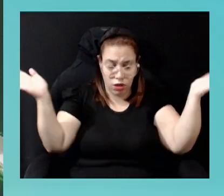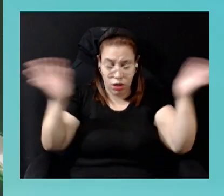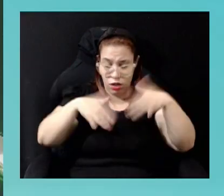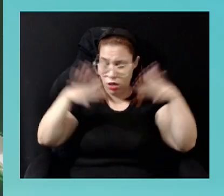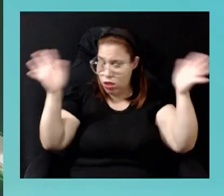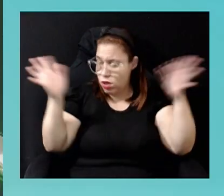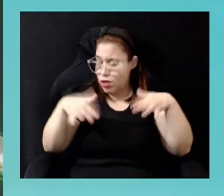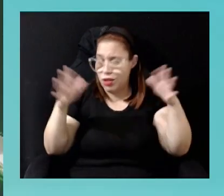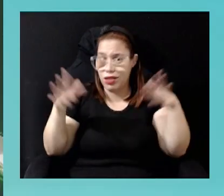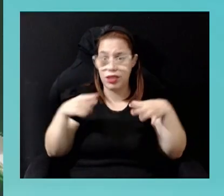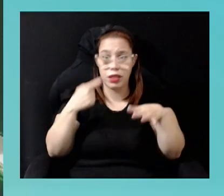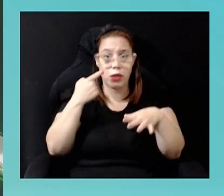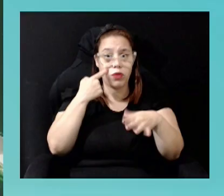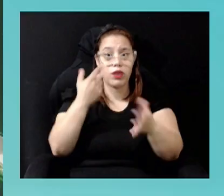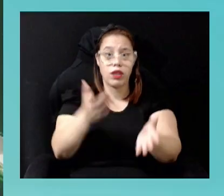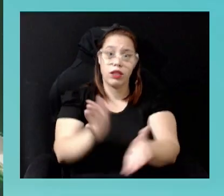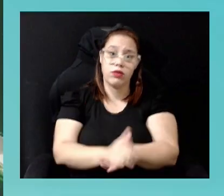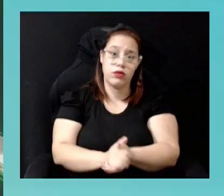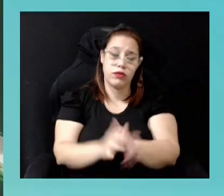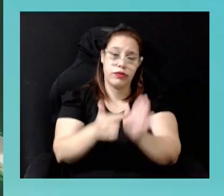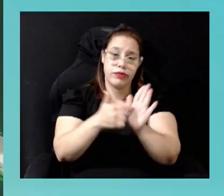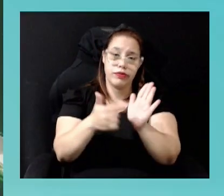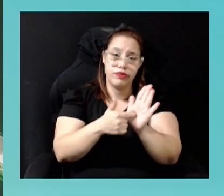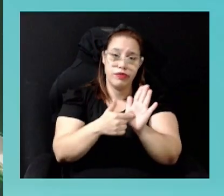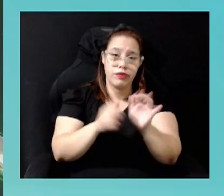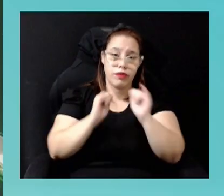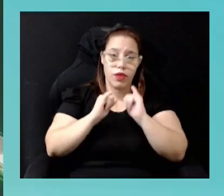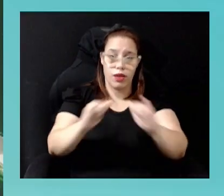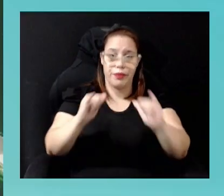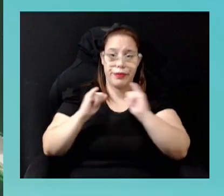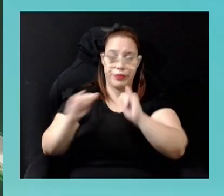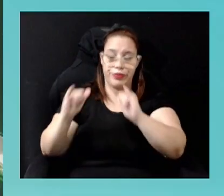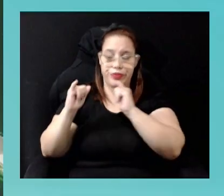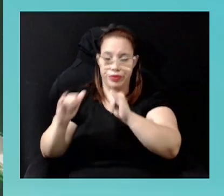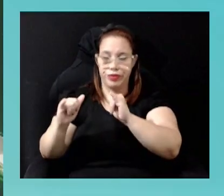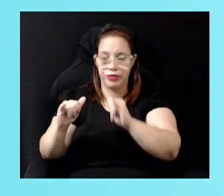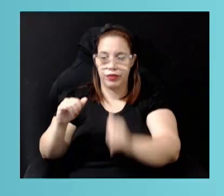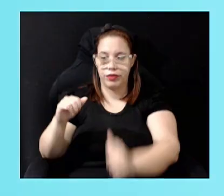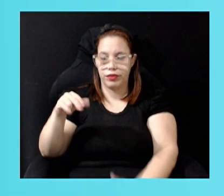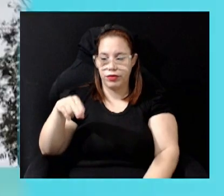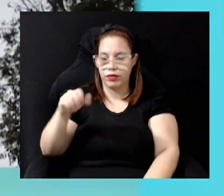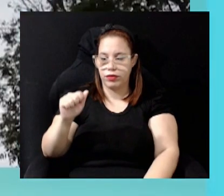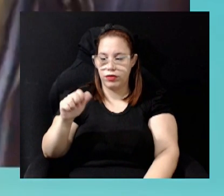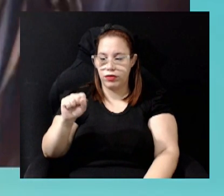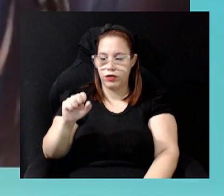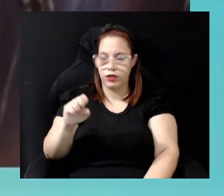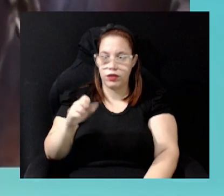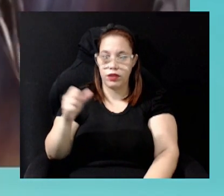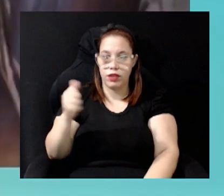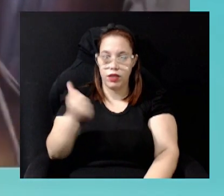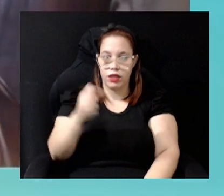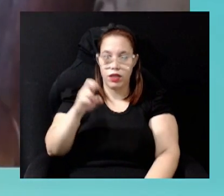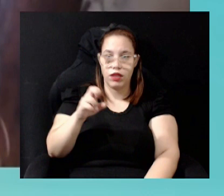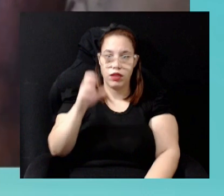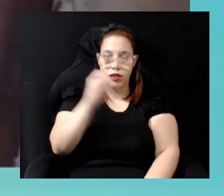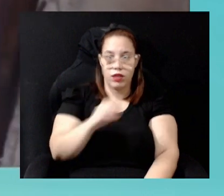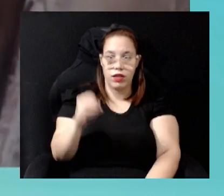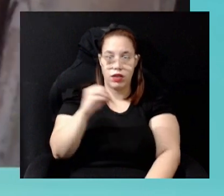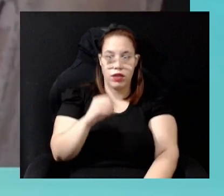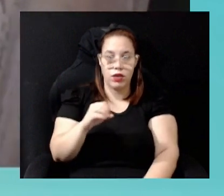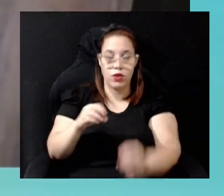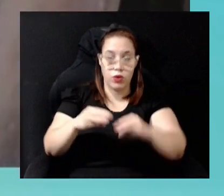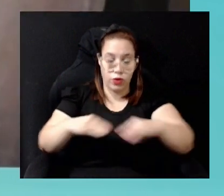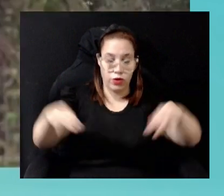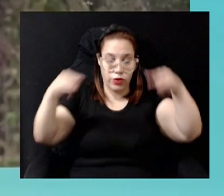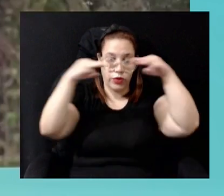evidentes. As imagens foram divulgadas pela Agência Espacial no dia 15 de outubro. Maior museu a céu aberto da